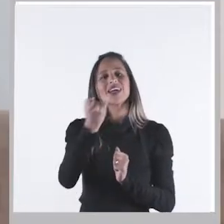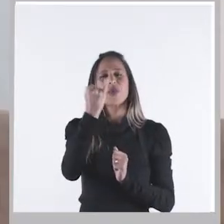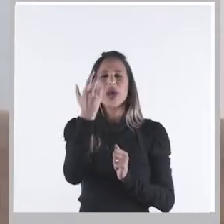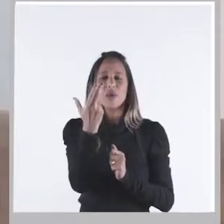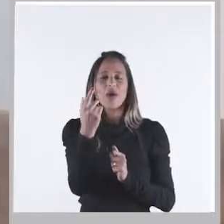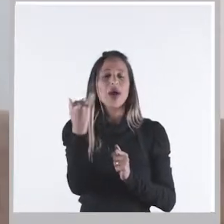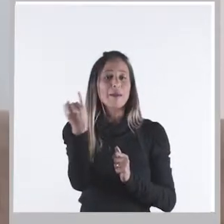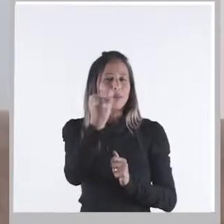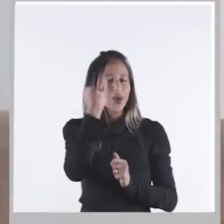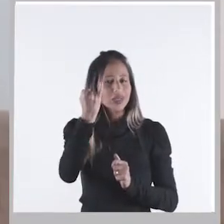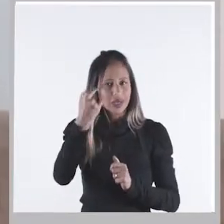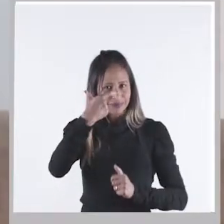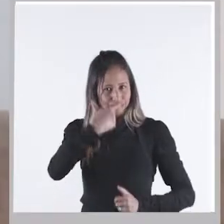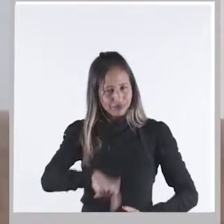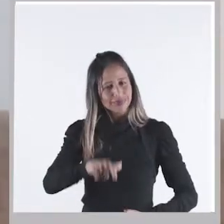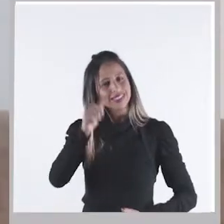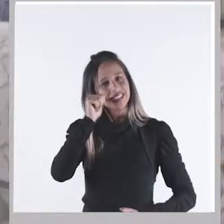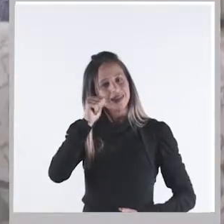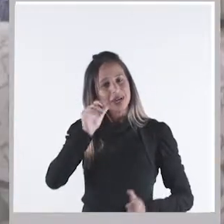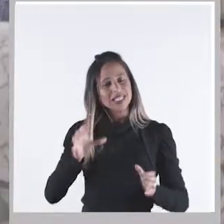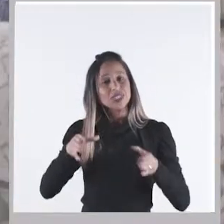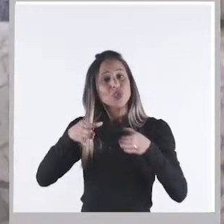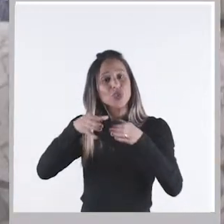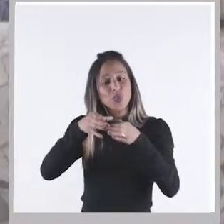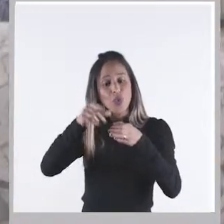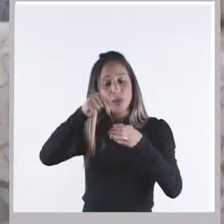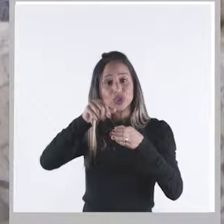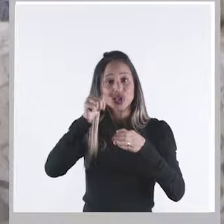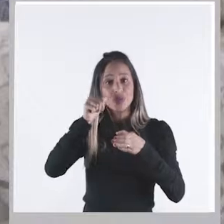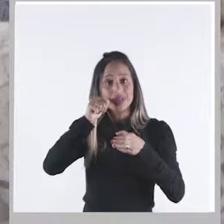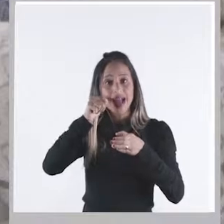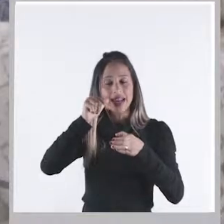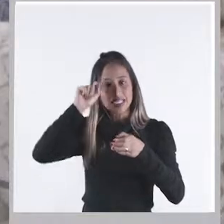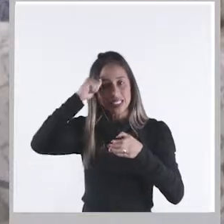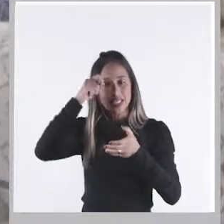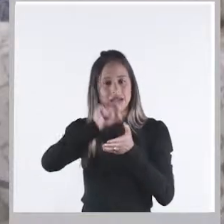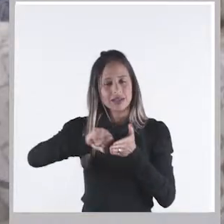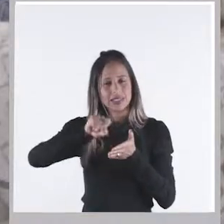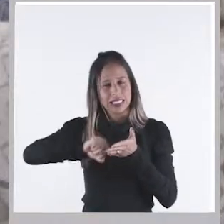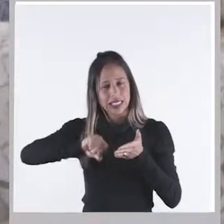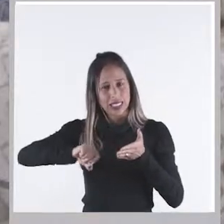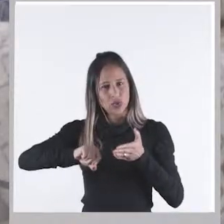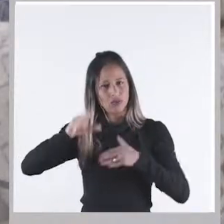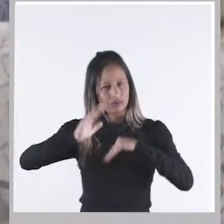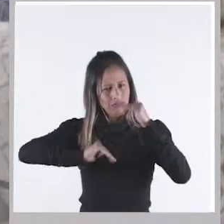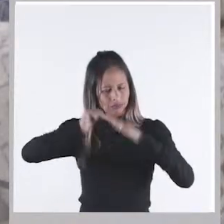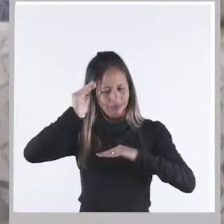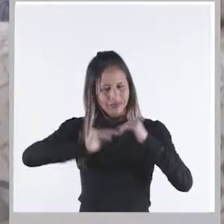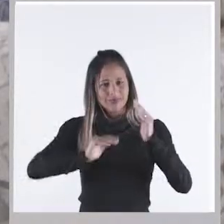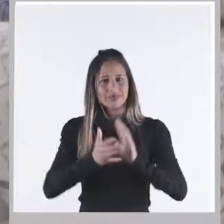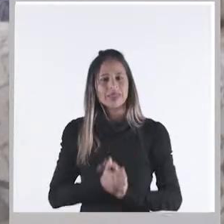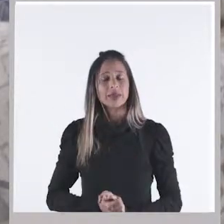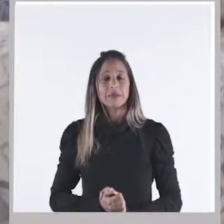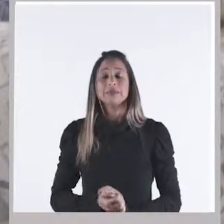dessas mulheres, mas nesse grupo de mulheres negras escritoras. Sim. E eu queria que você